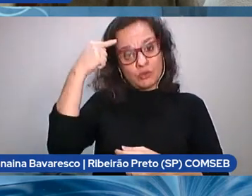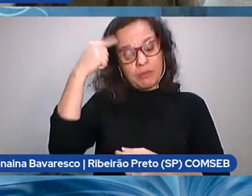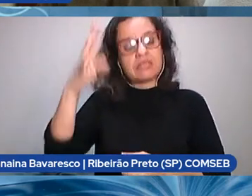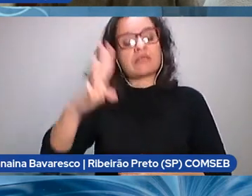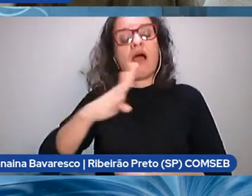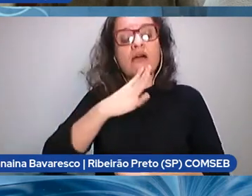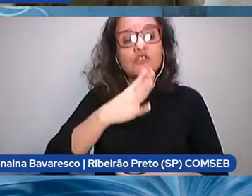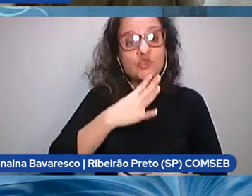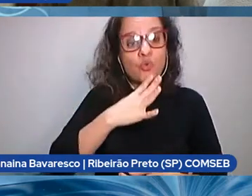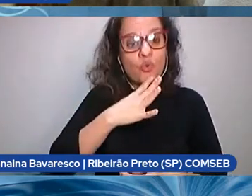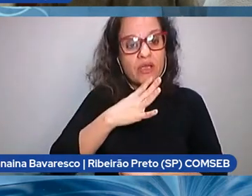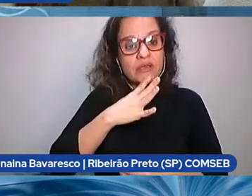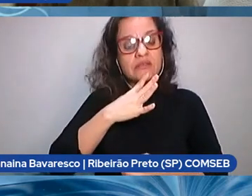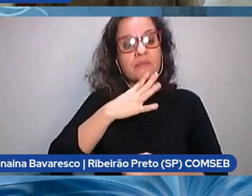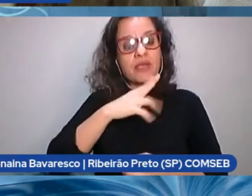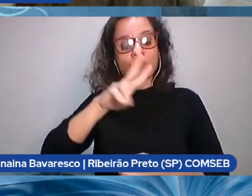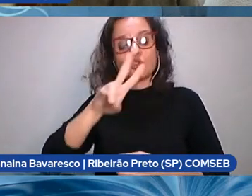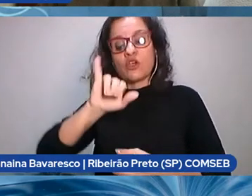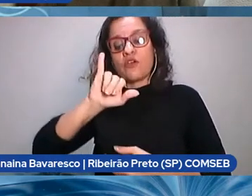e de virtudes,